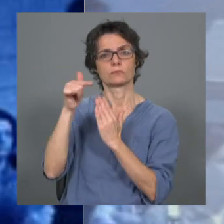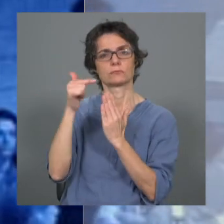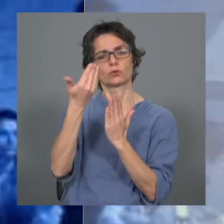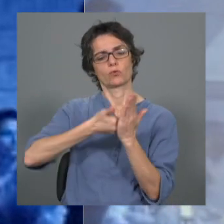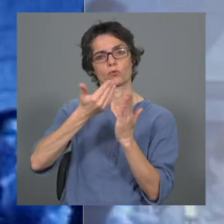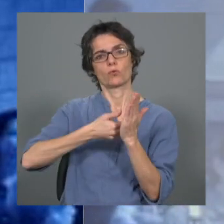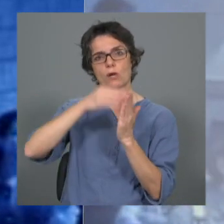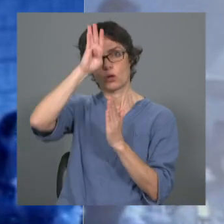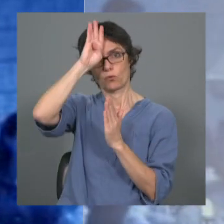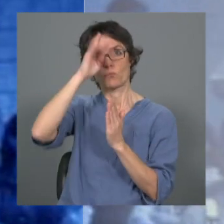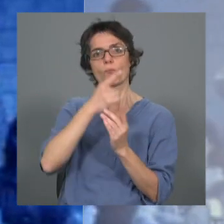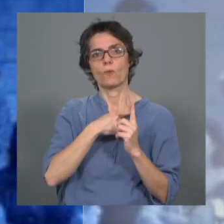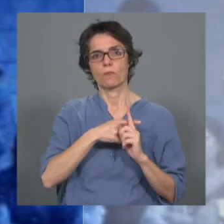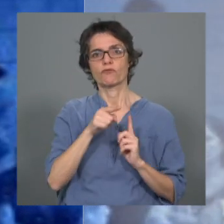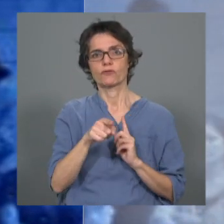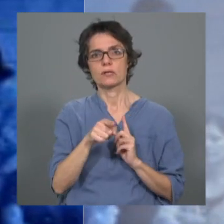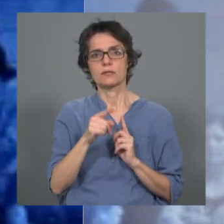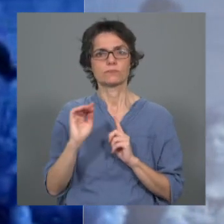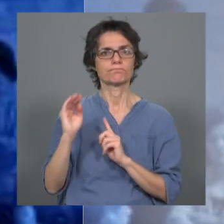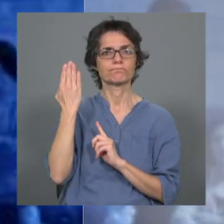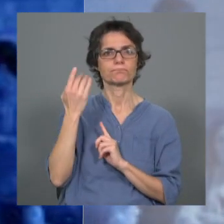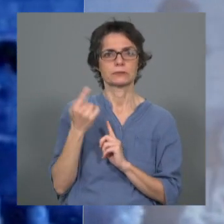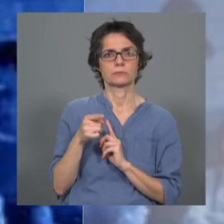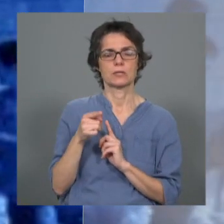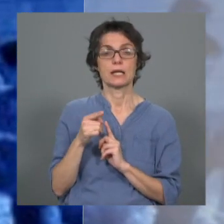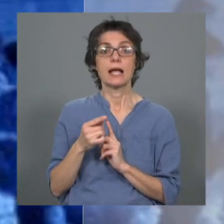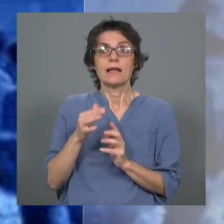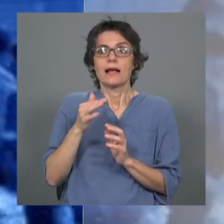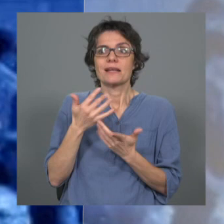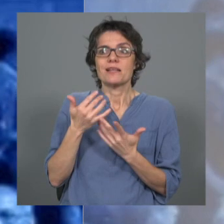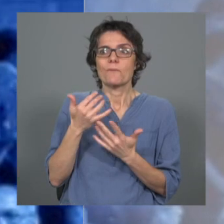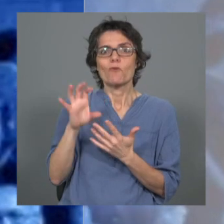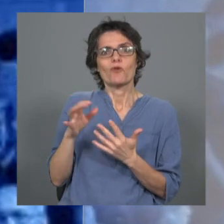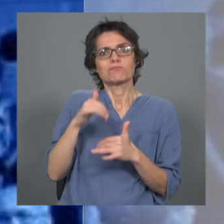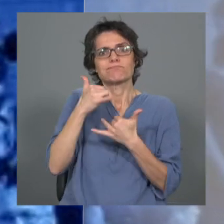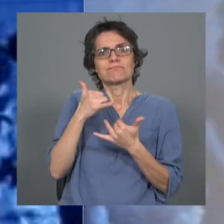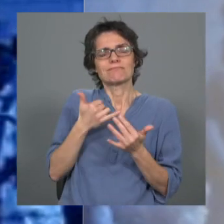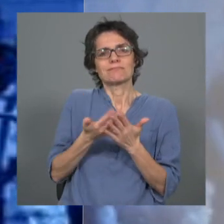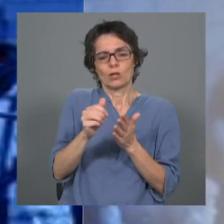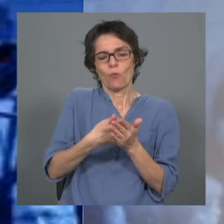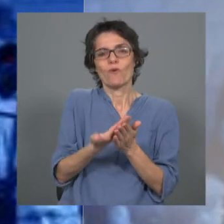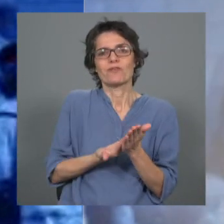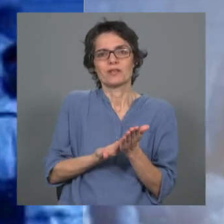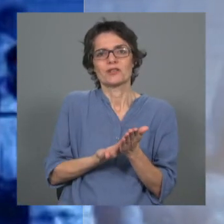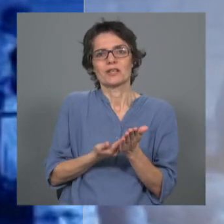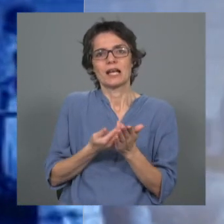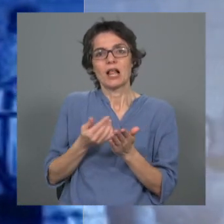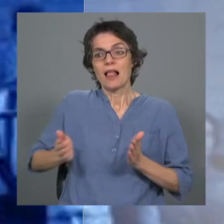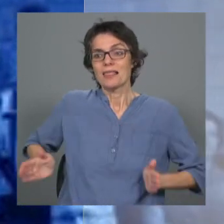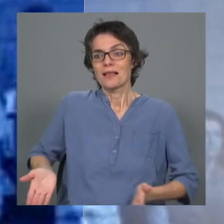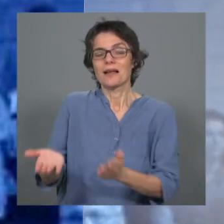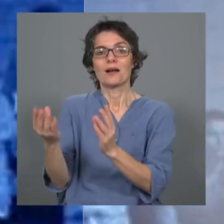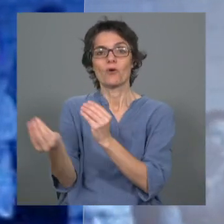Papa Francisco, e de alguma forma esta alegria do Evangelho, digamos, é também motor para os Jovens Sem